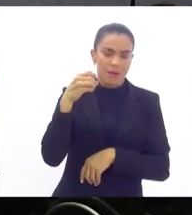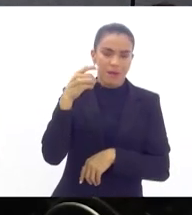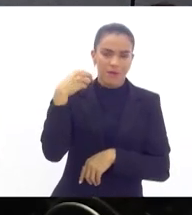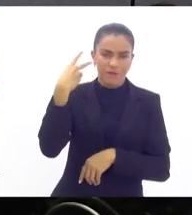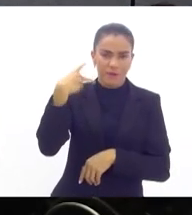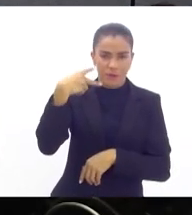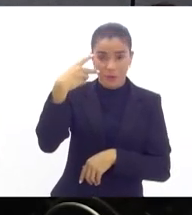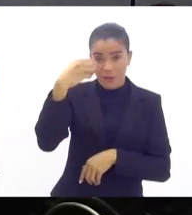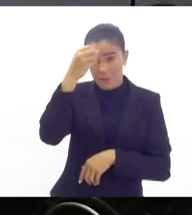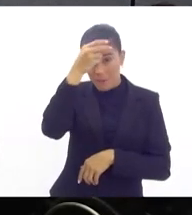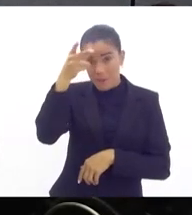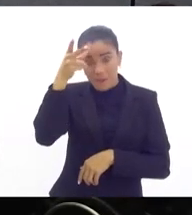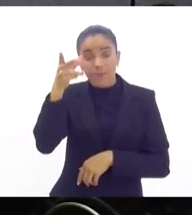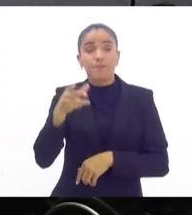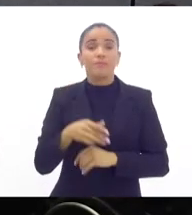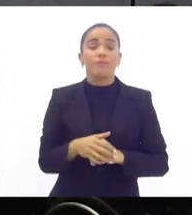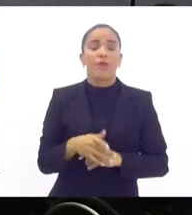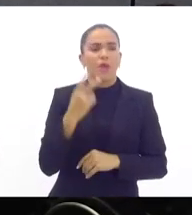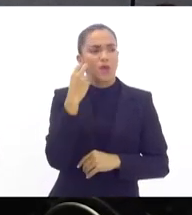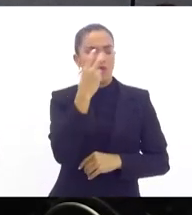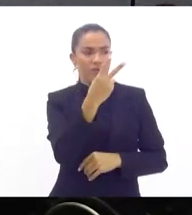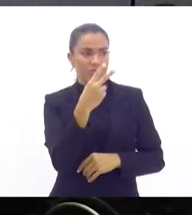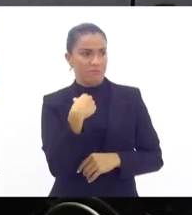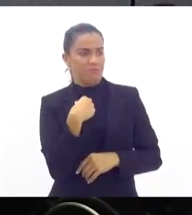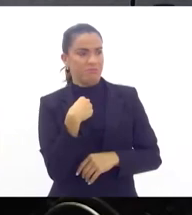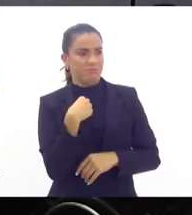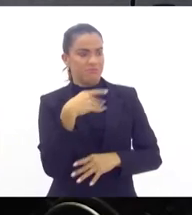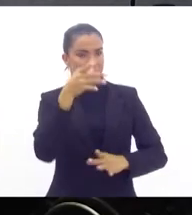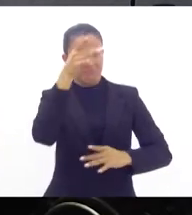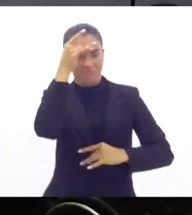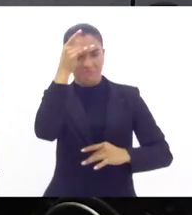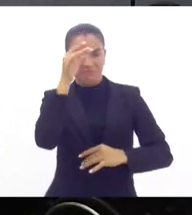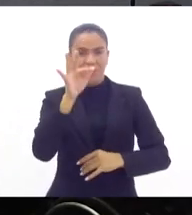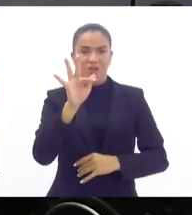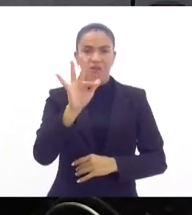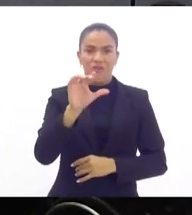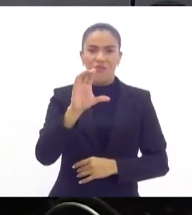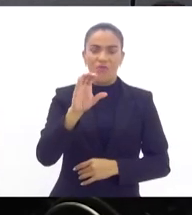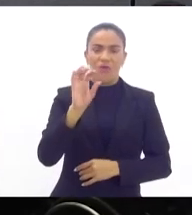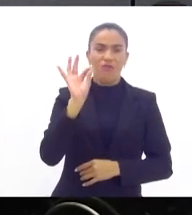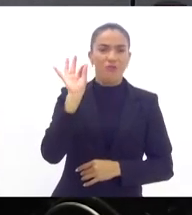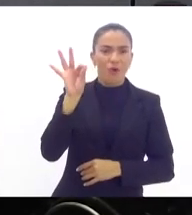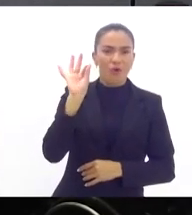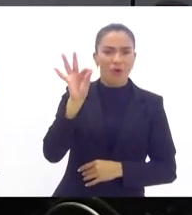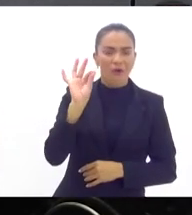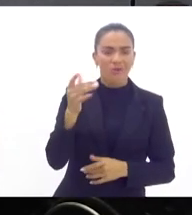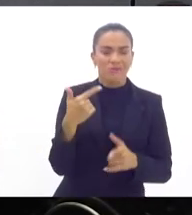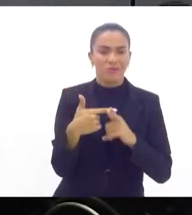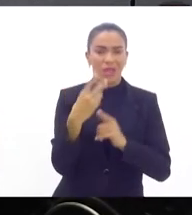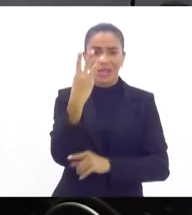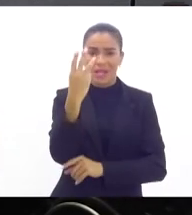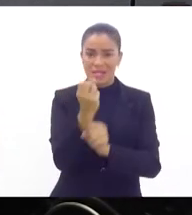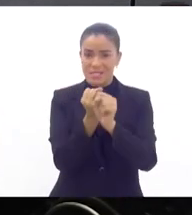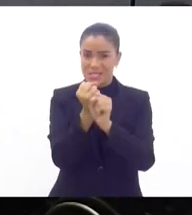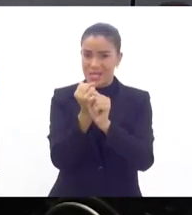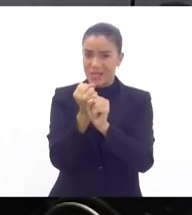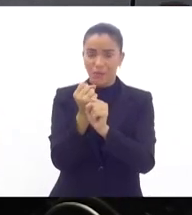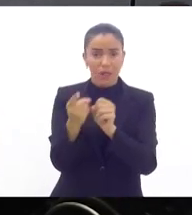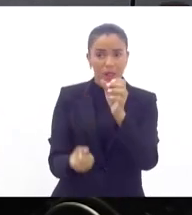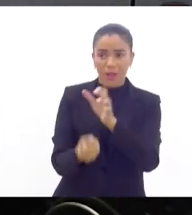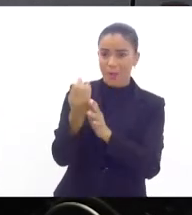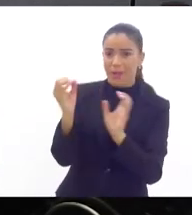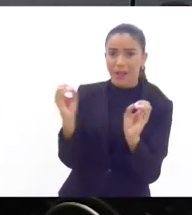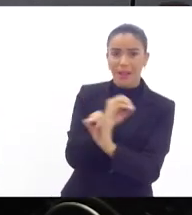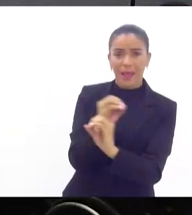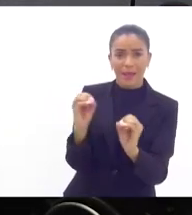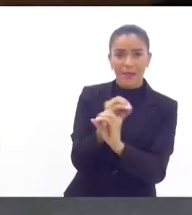pela primeira vez porque eu achava que era uma figura do folclore o secretário de Municipal de ordem pública porque há três anos ele nunca apareceu para absolutamente